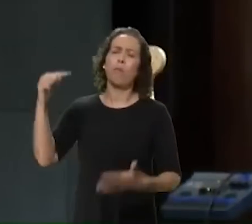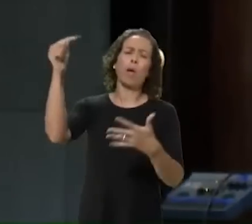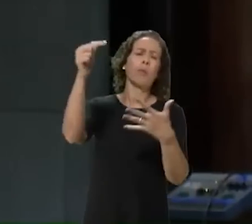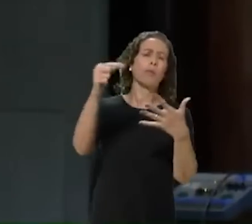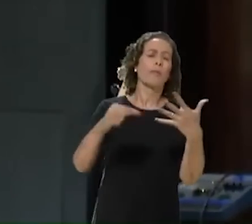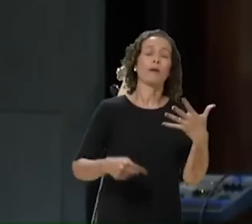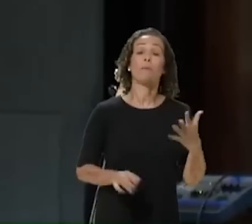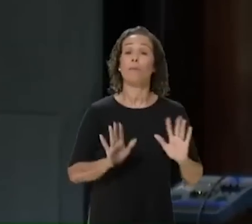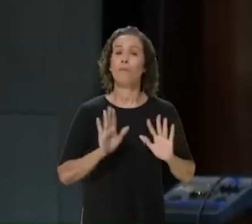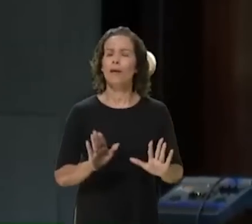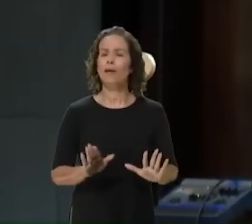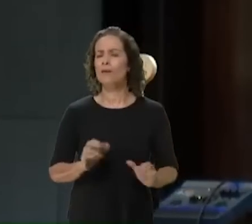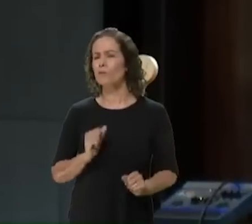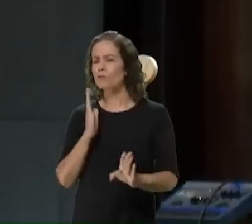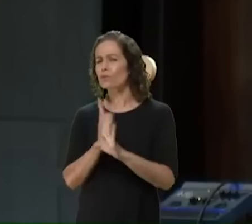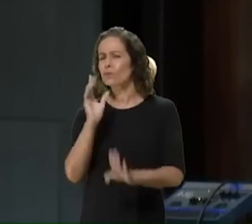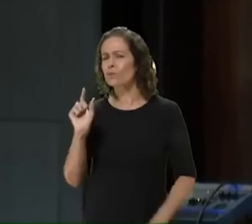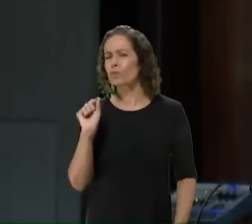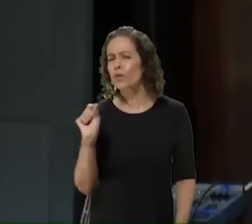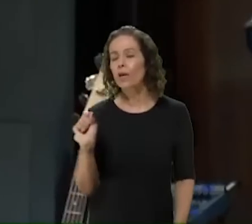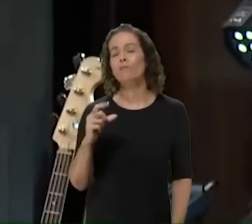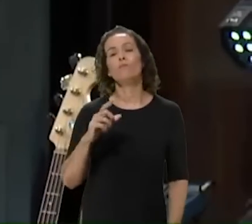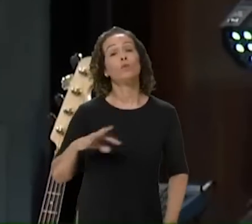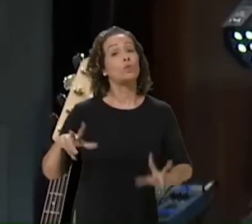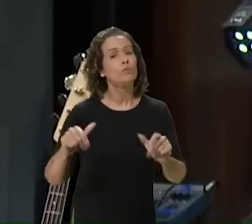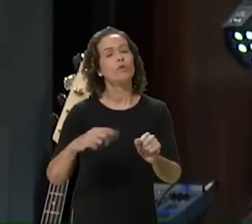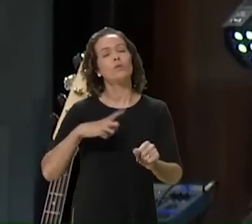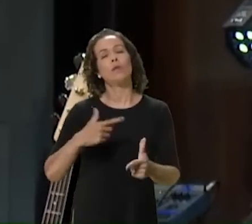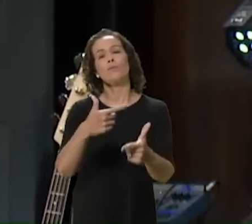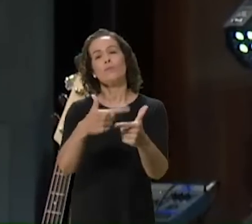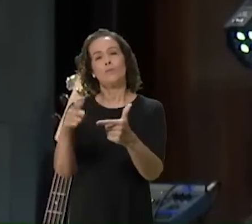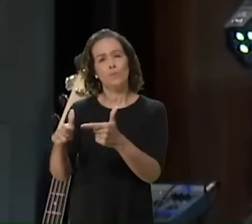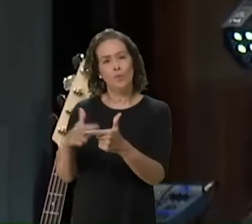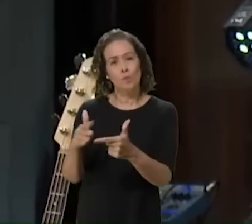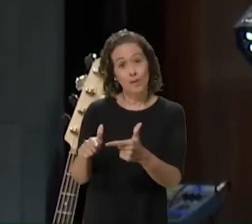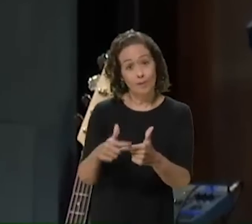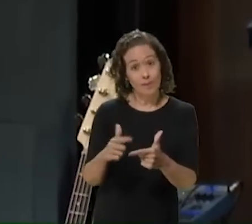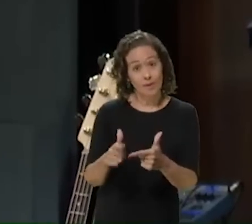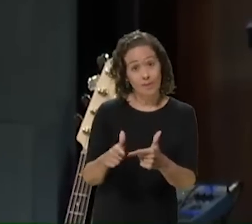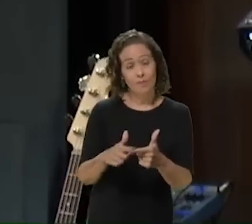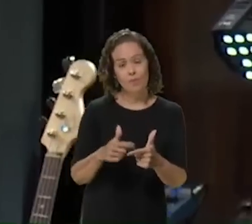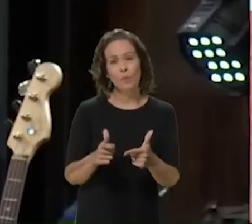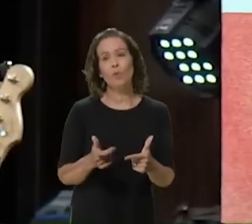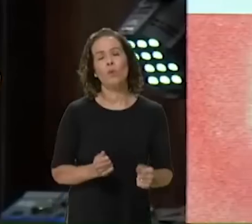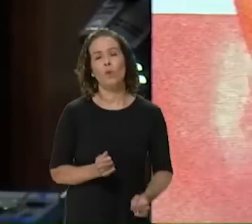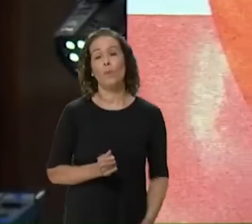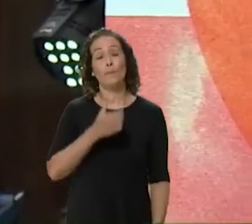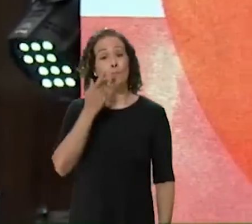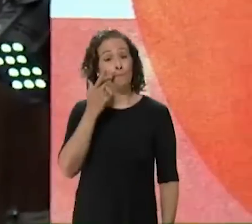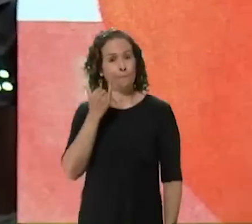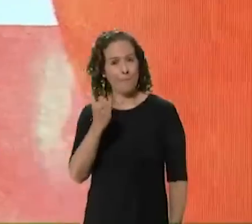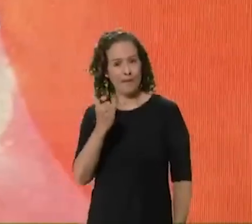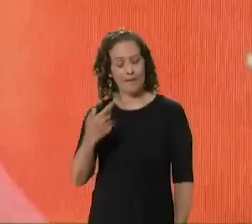descubro? Eles têm problema com a figura do pai. Homem que está aqui dentro, não estou desrespeitando as mulheres de